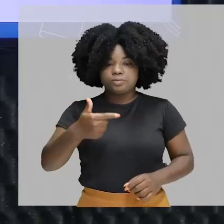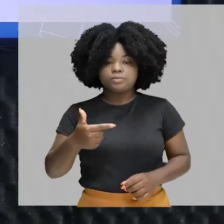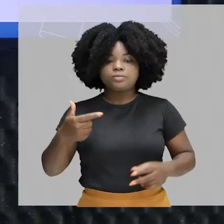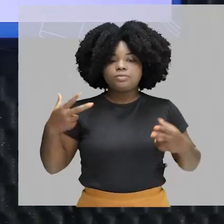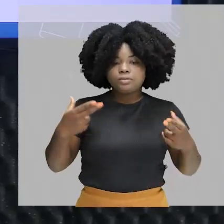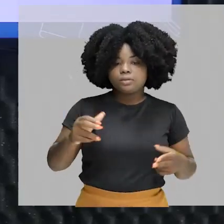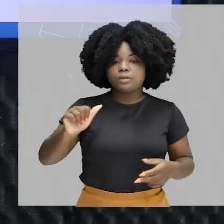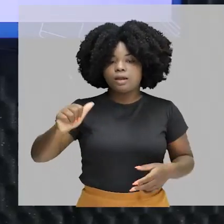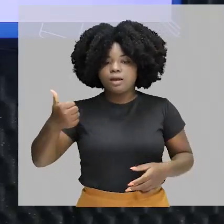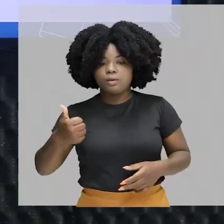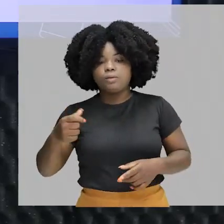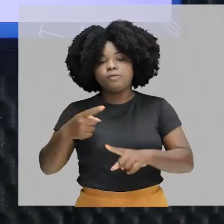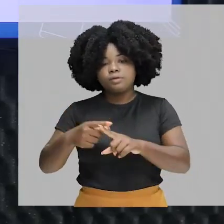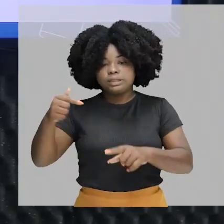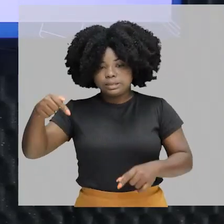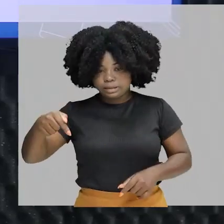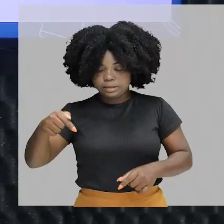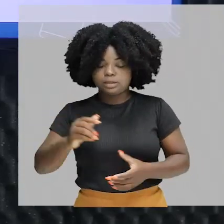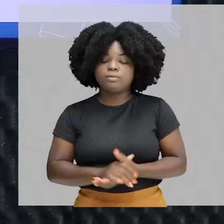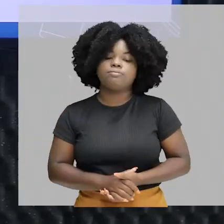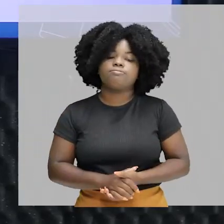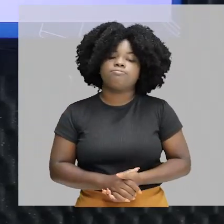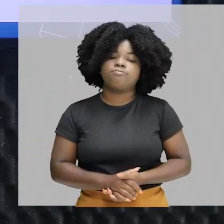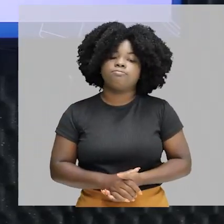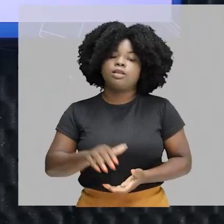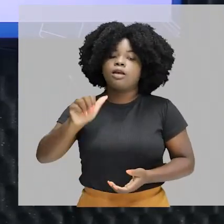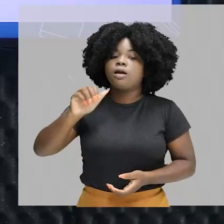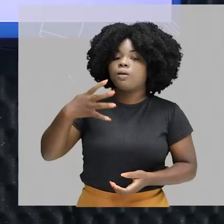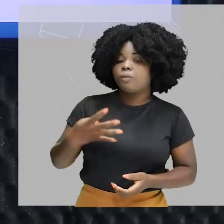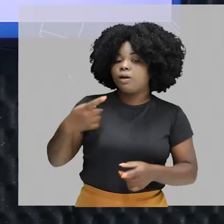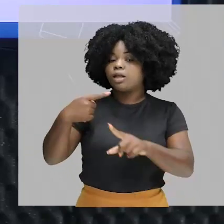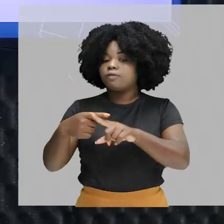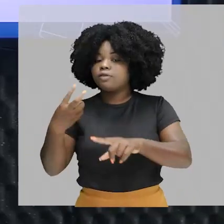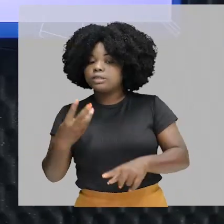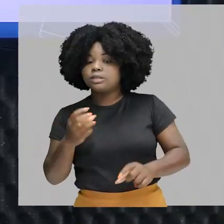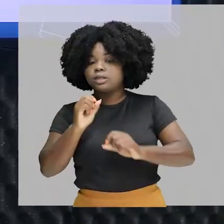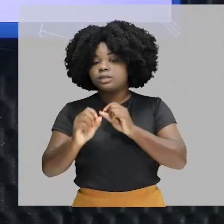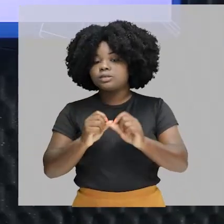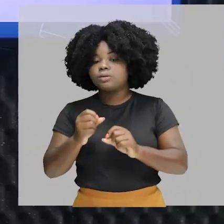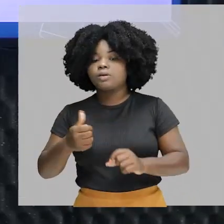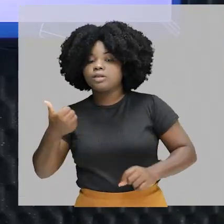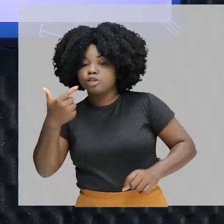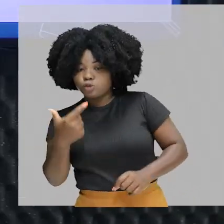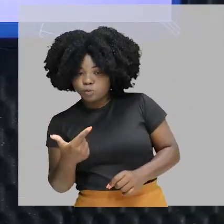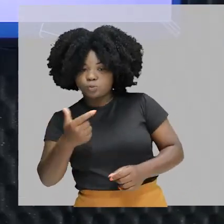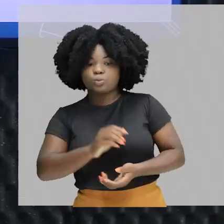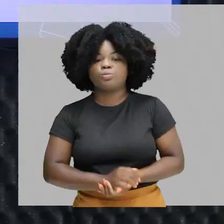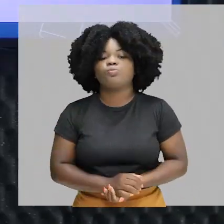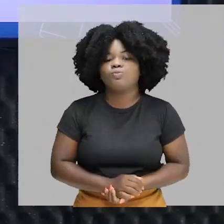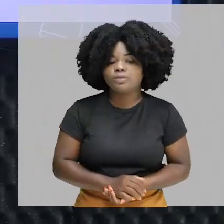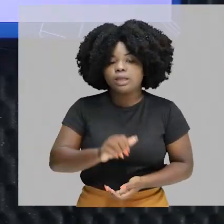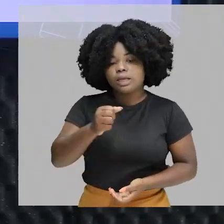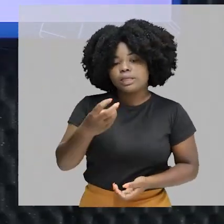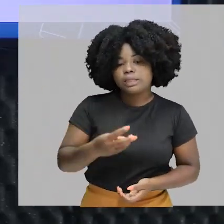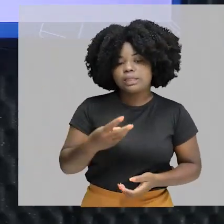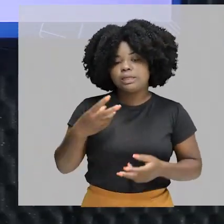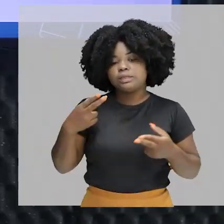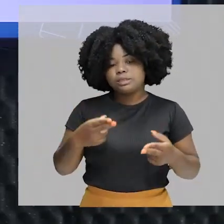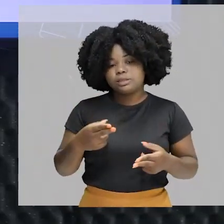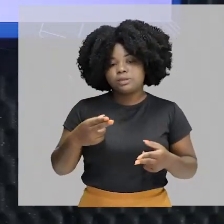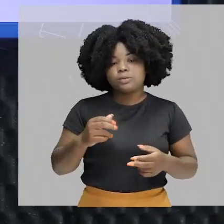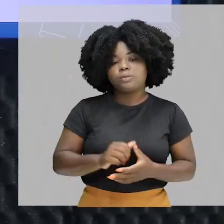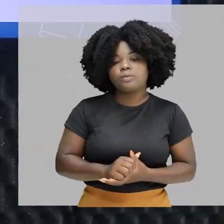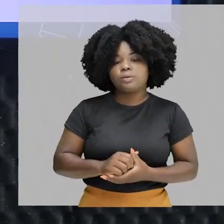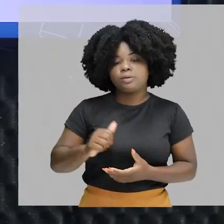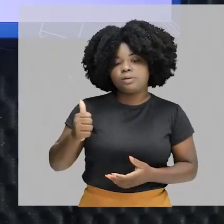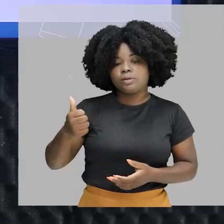A2 vai ser A1 vezes Q, ou seja, 4 vezes 3, 12. O A3, A2 vezes Q, ou